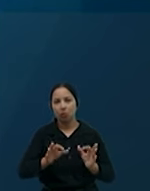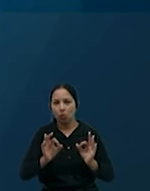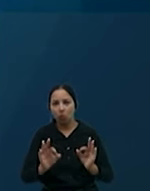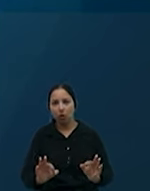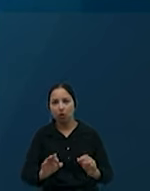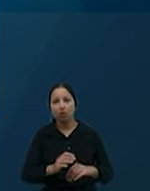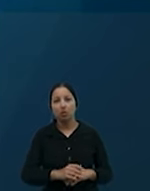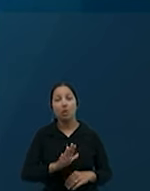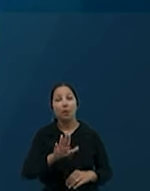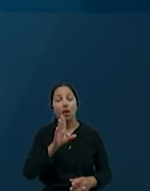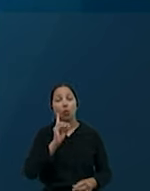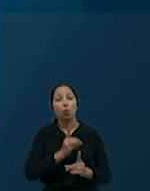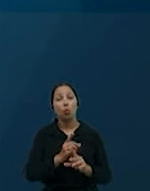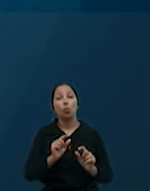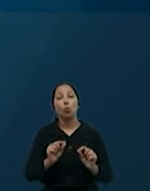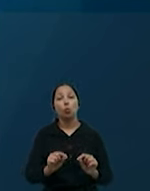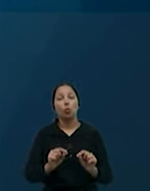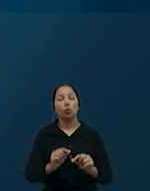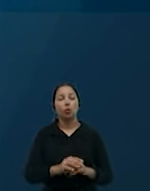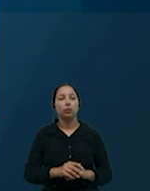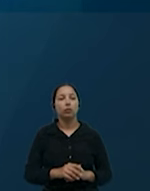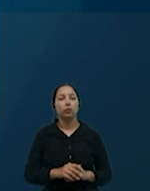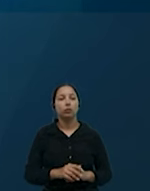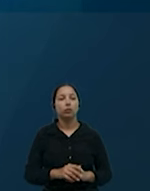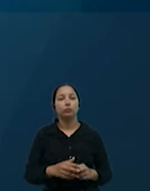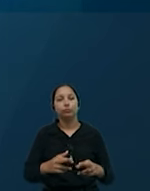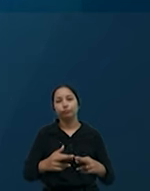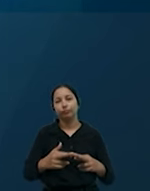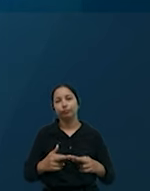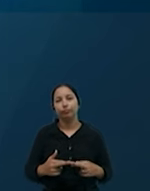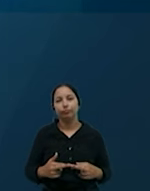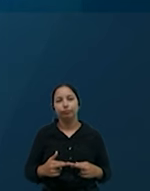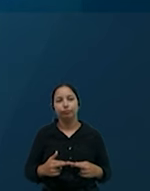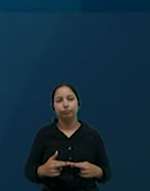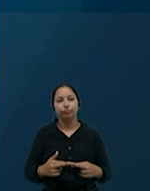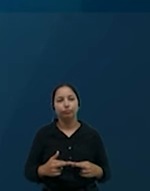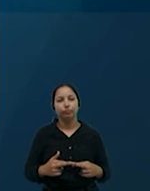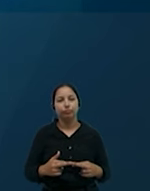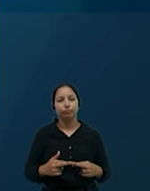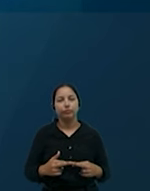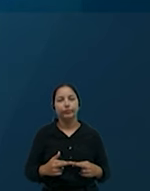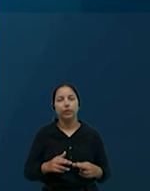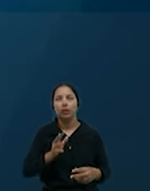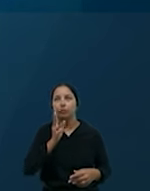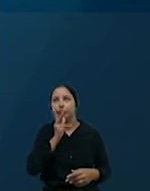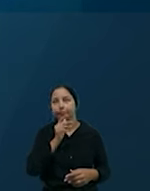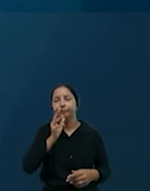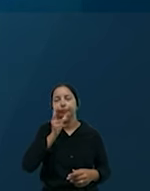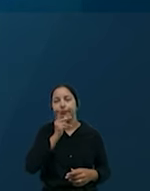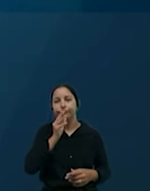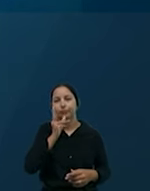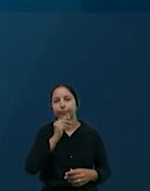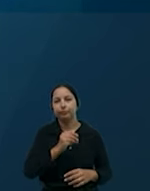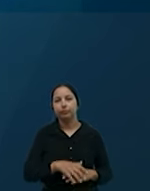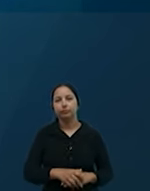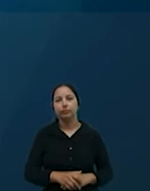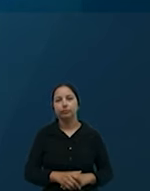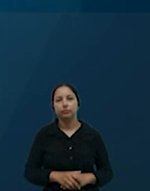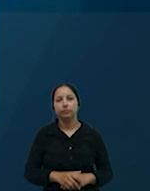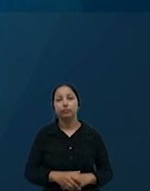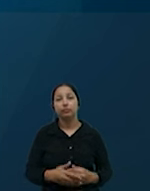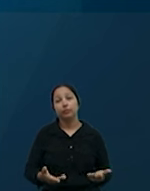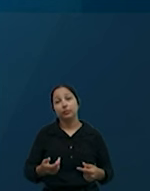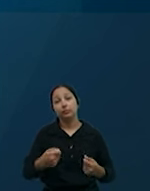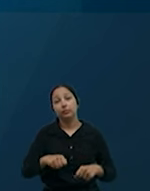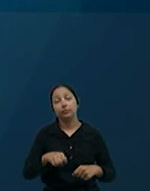casos é requerimento de diligências e diligências protelatórias. E aí precisa de um advogado